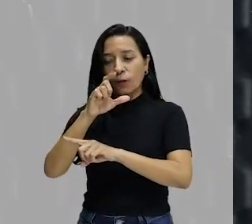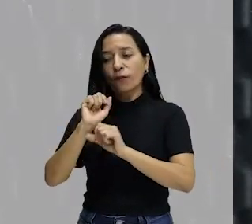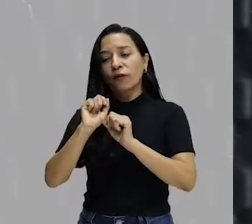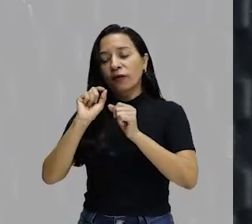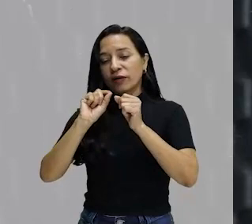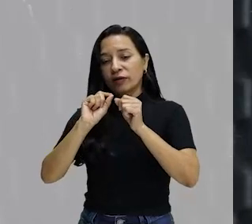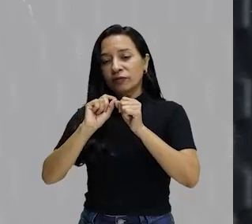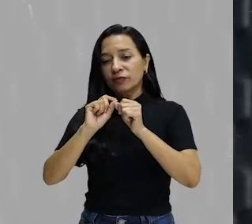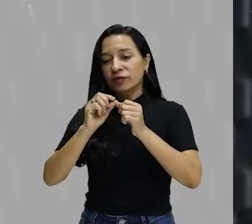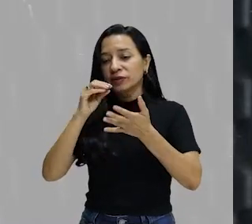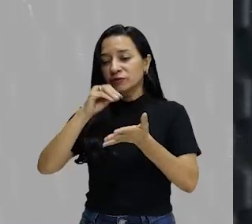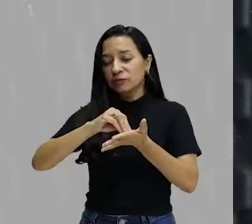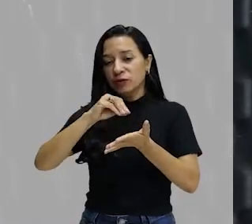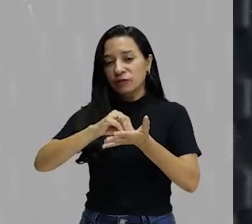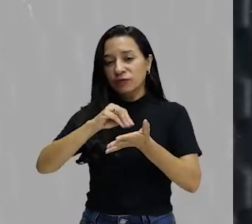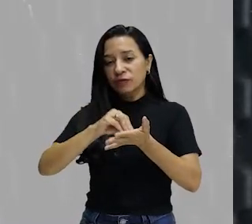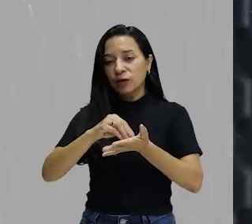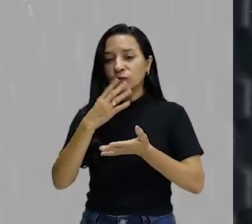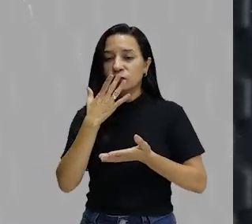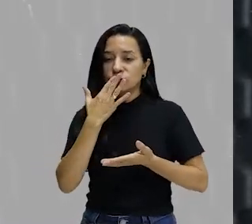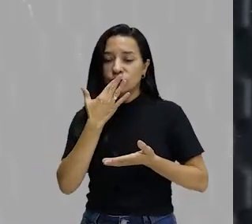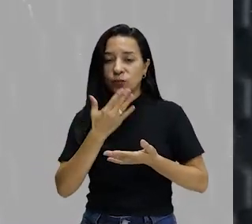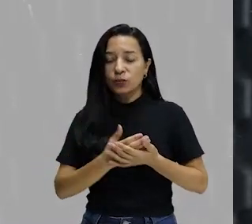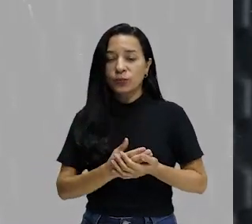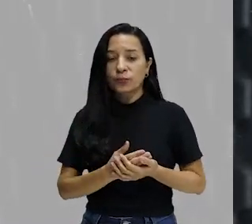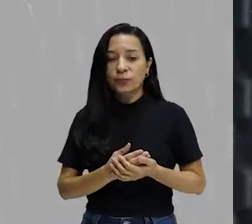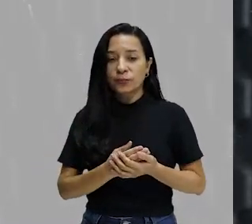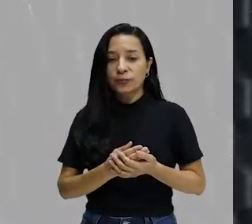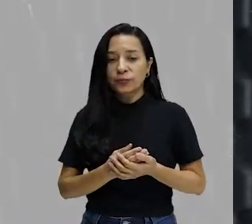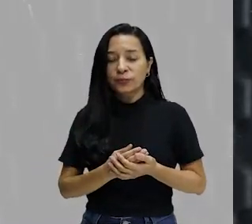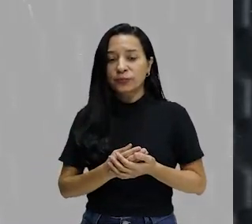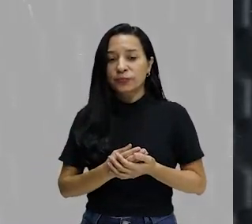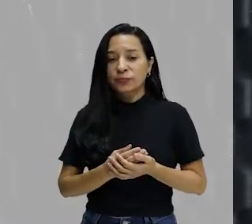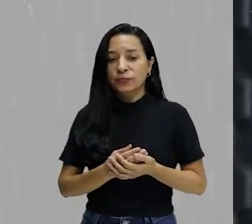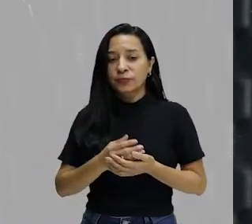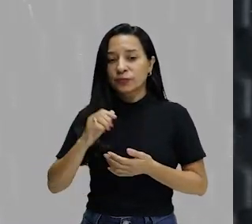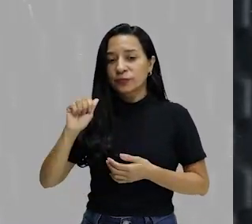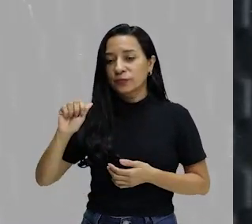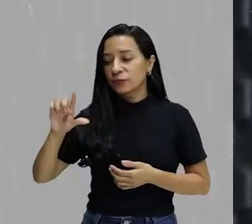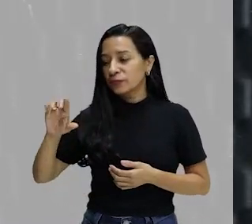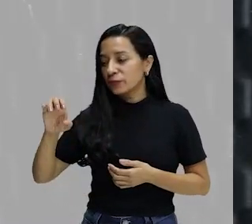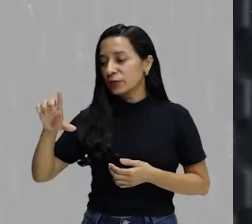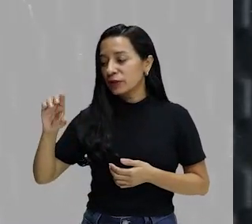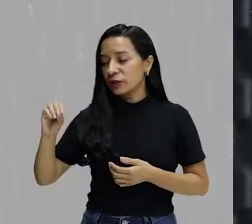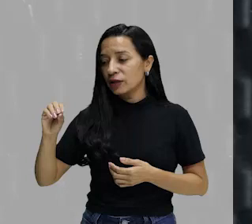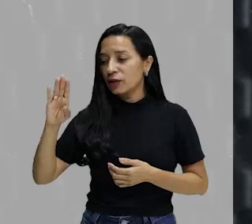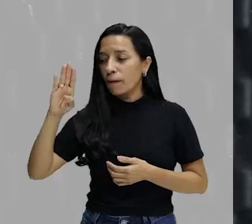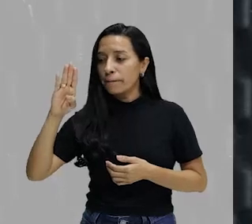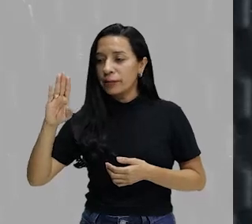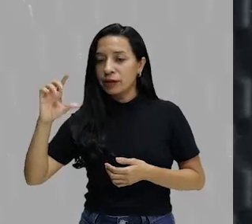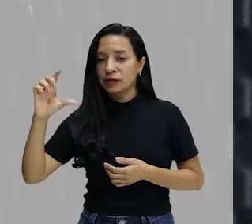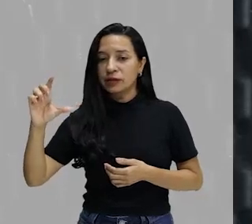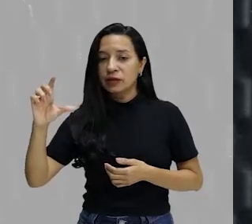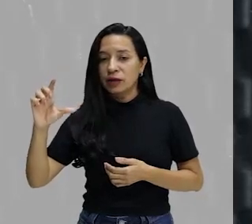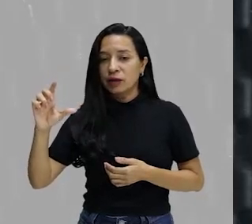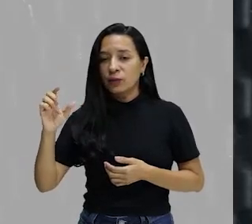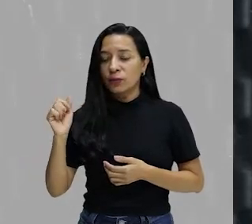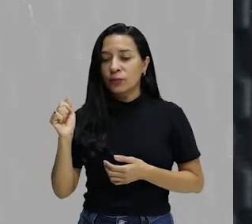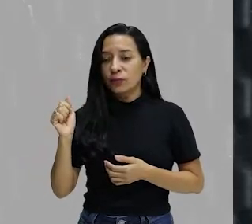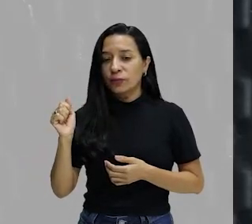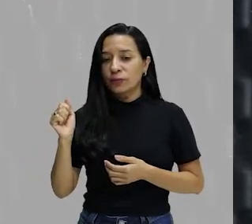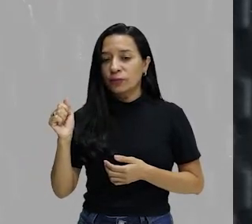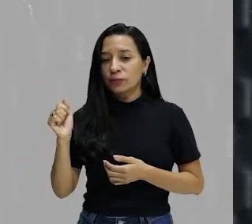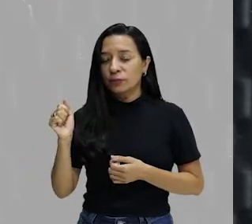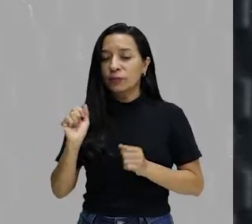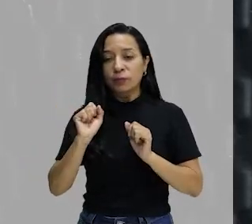certo? Beleza. Já o alelo Bzão, ele vai condicionar a deposição de um pigmento